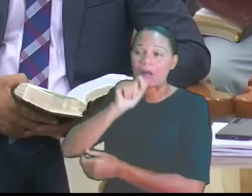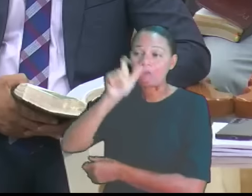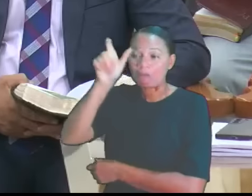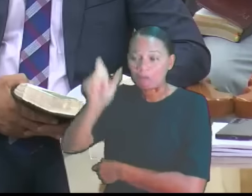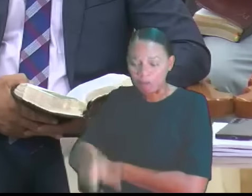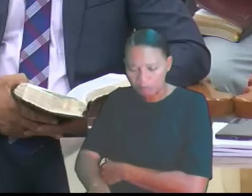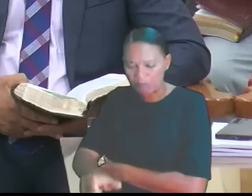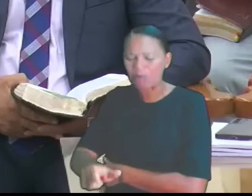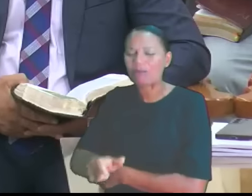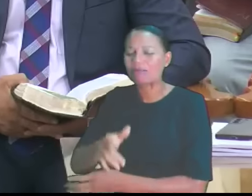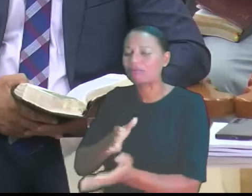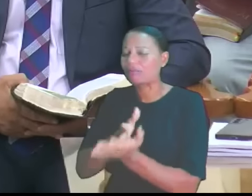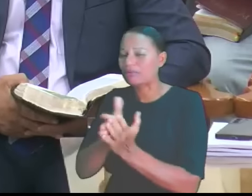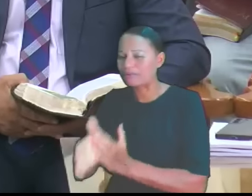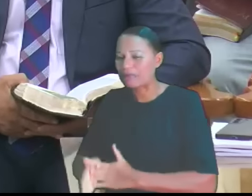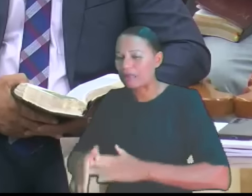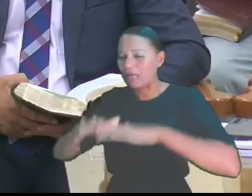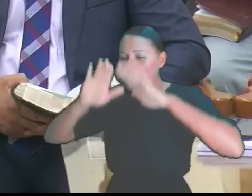adoradora a Baal,